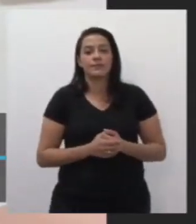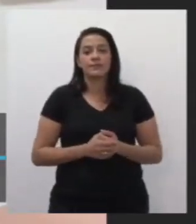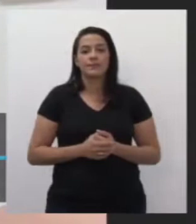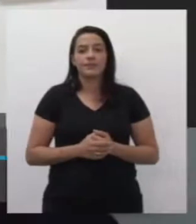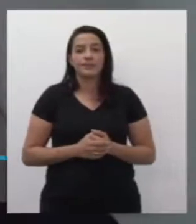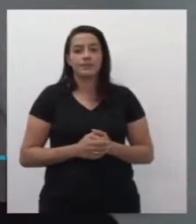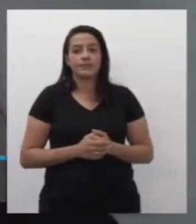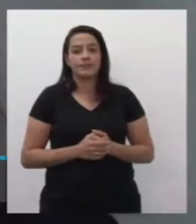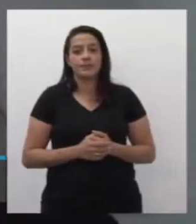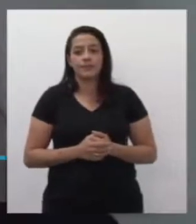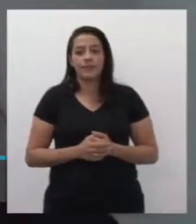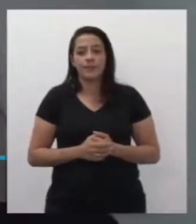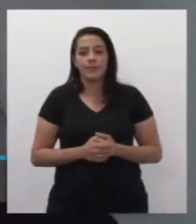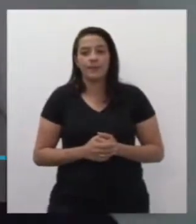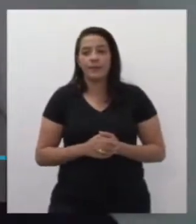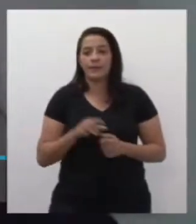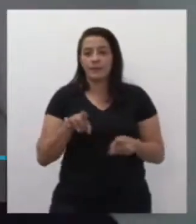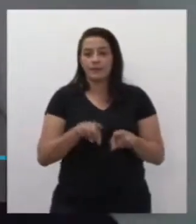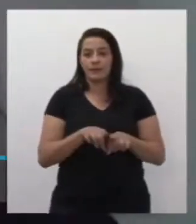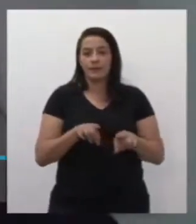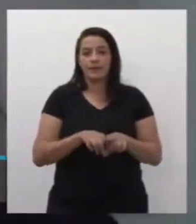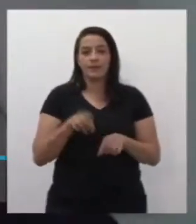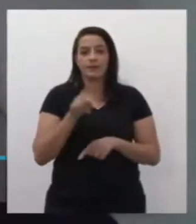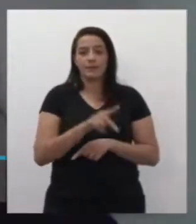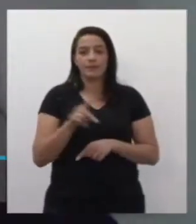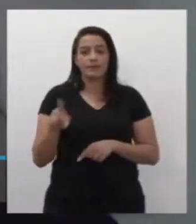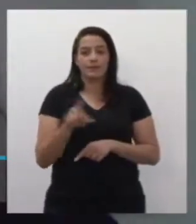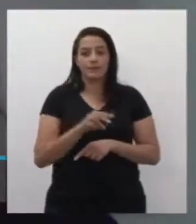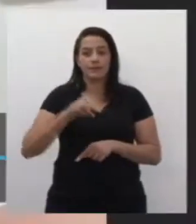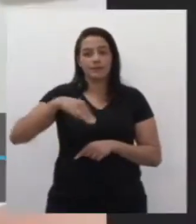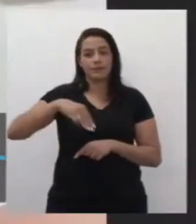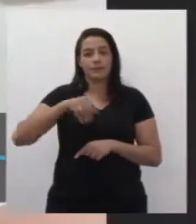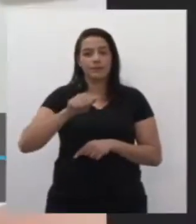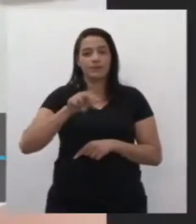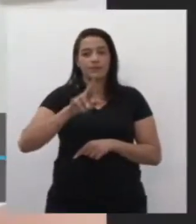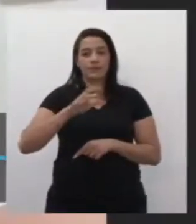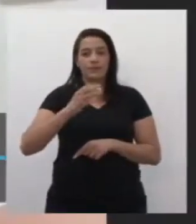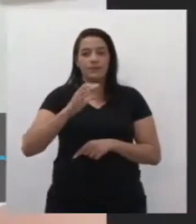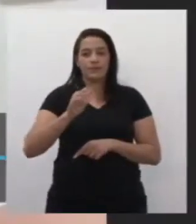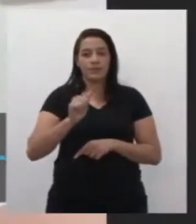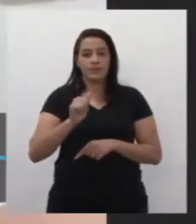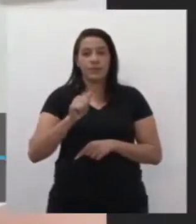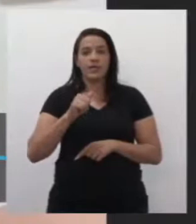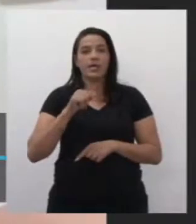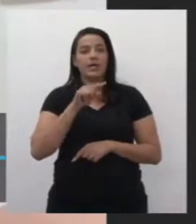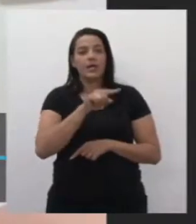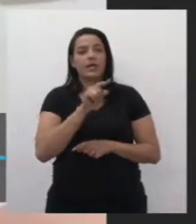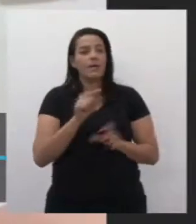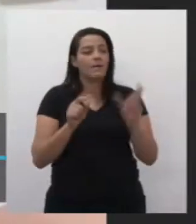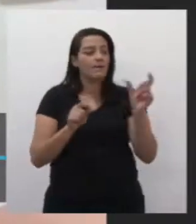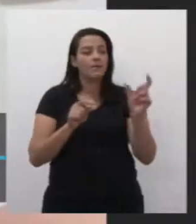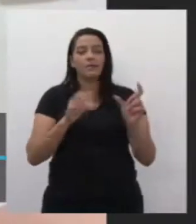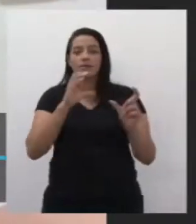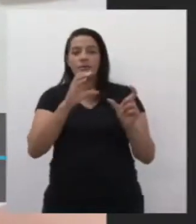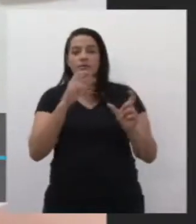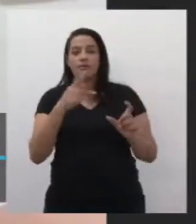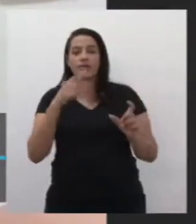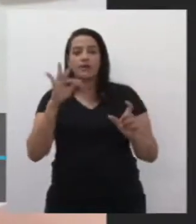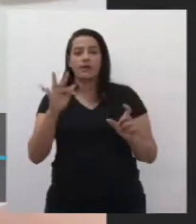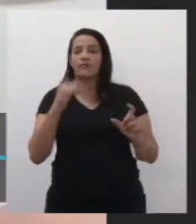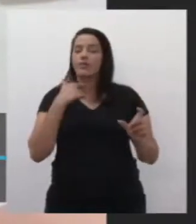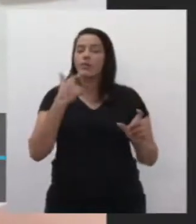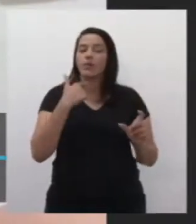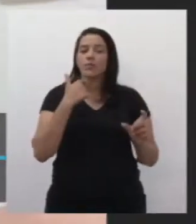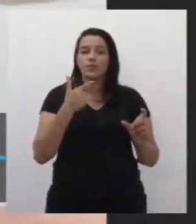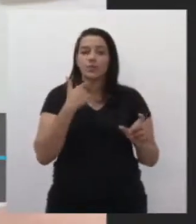E a professora Márcia disse que não consegue validar o CPF dela na plataforma. E eu